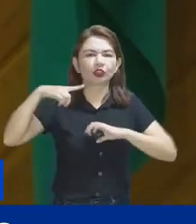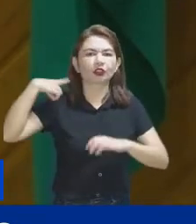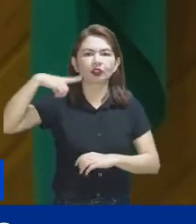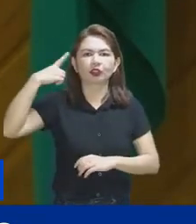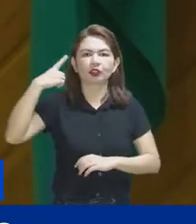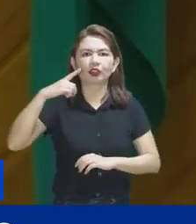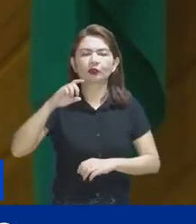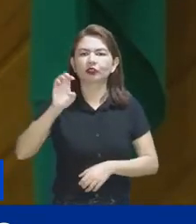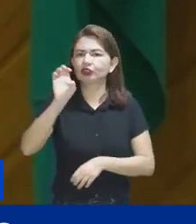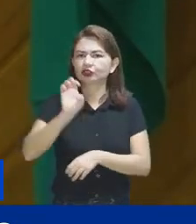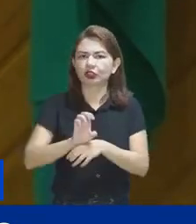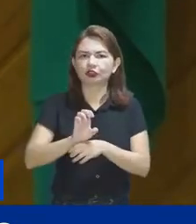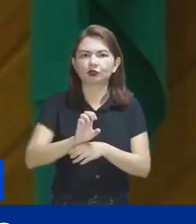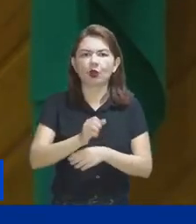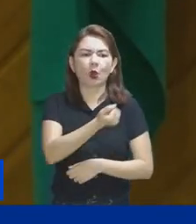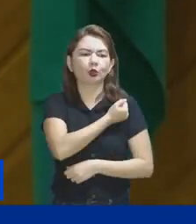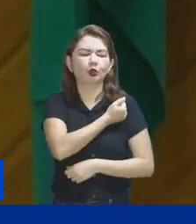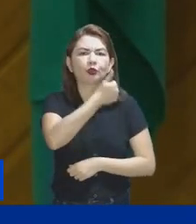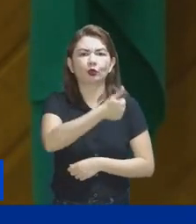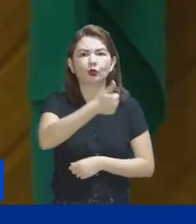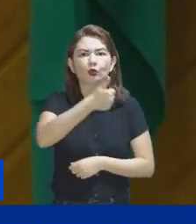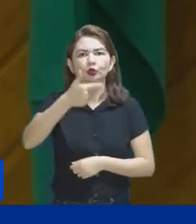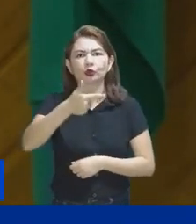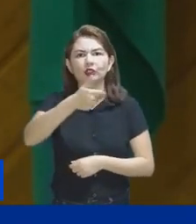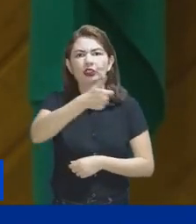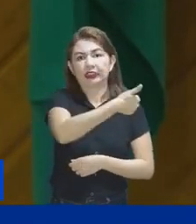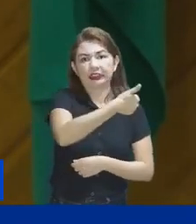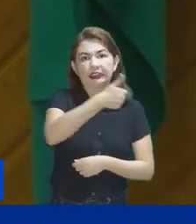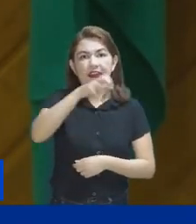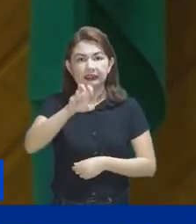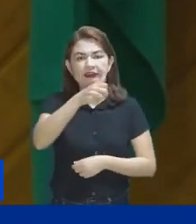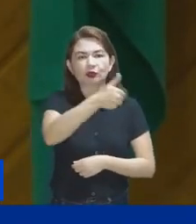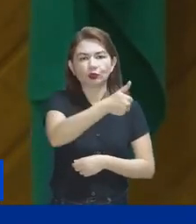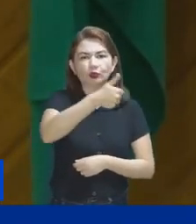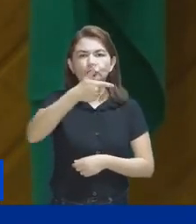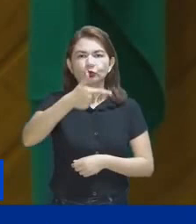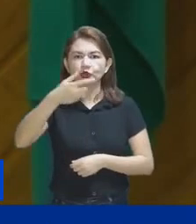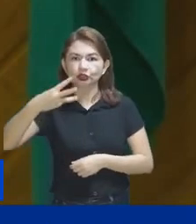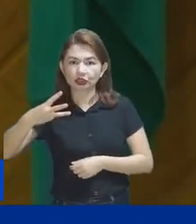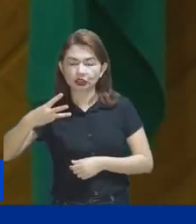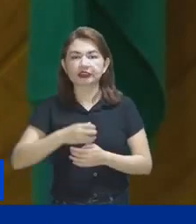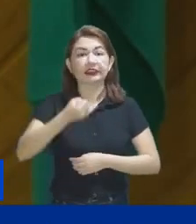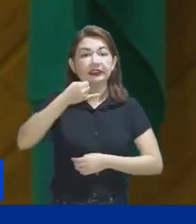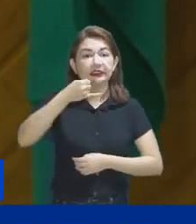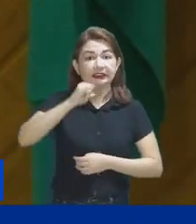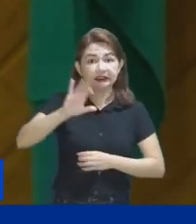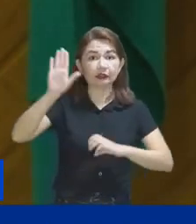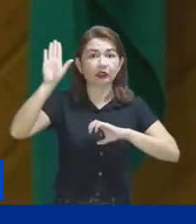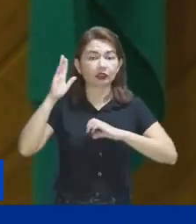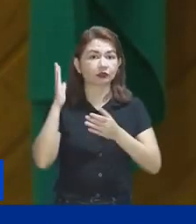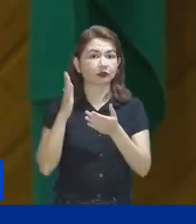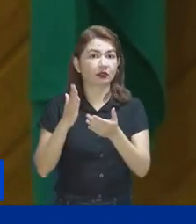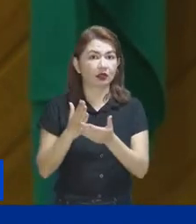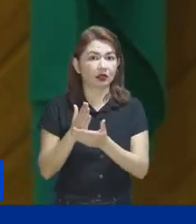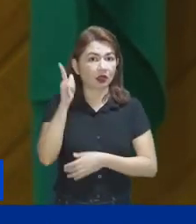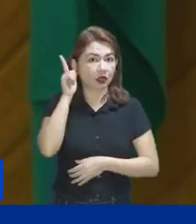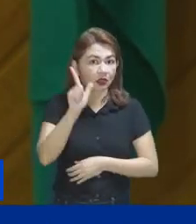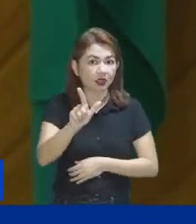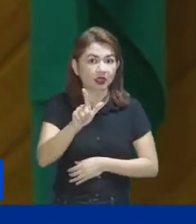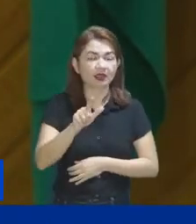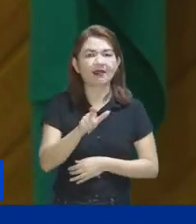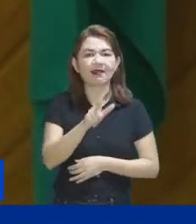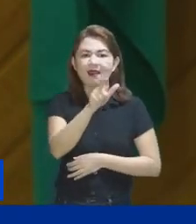Diogo Sênio, número 123, 15123, que caso o Diogo ganhasse, a depoente ganharia